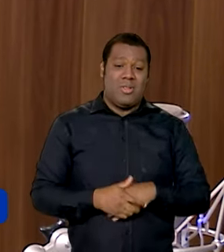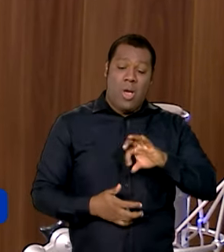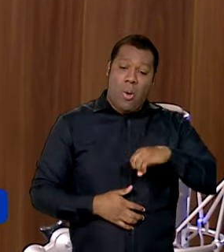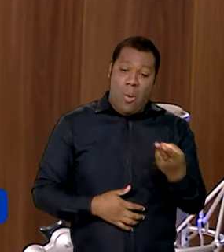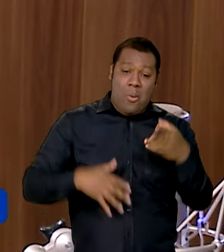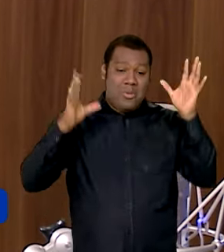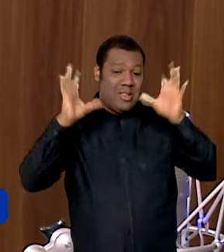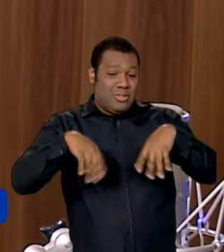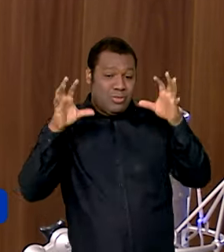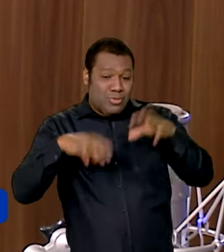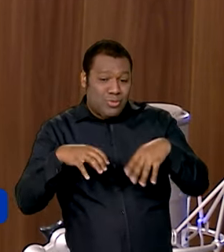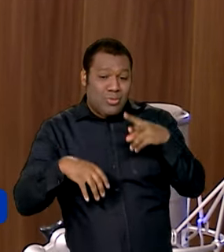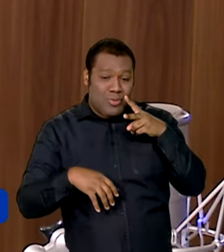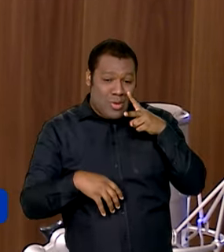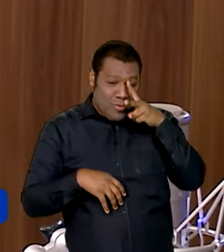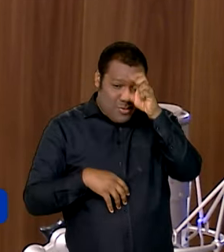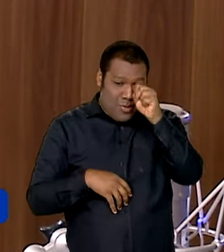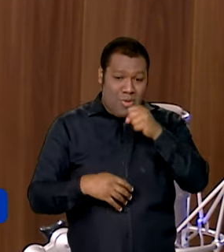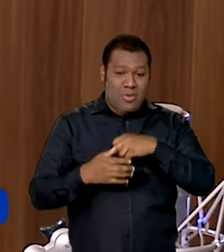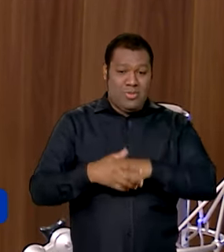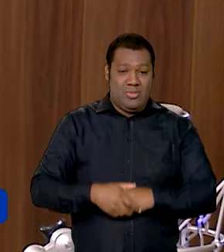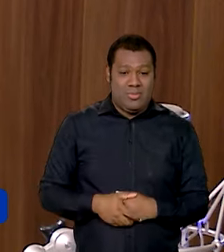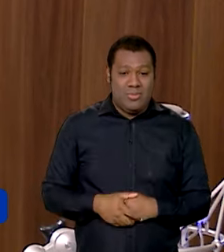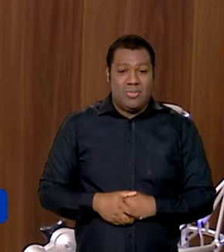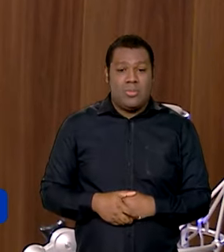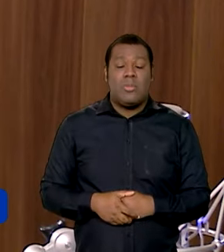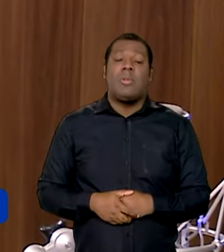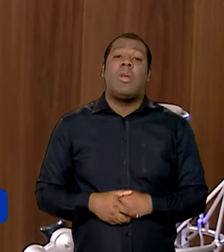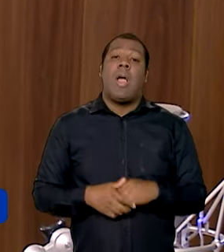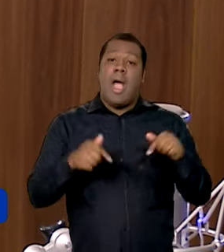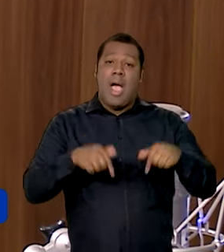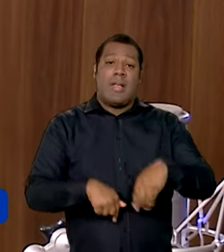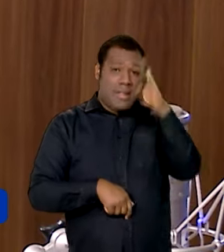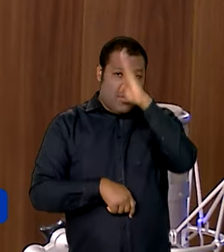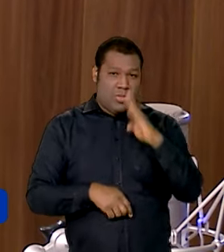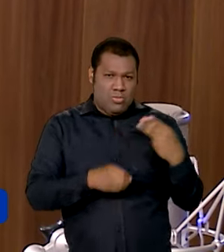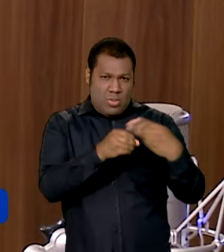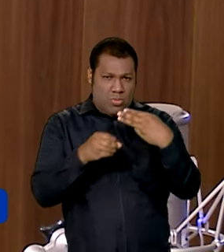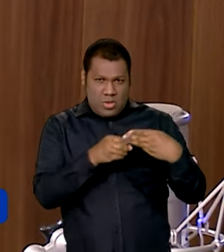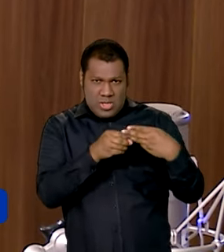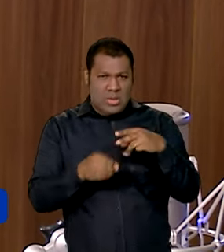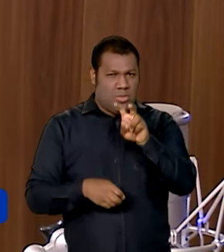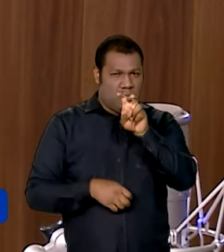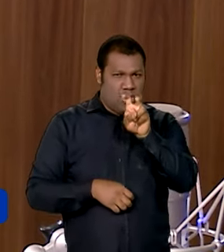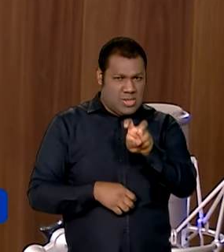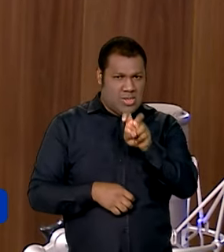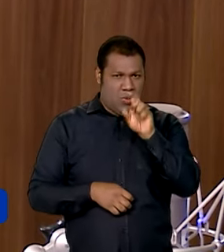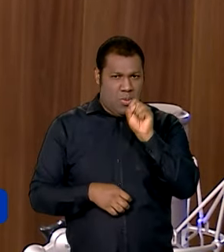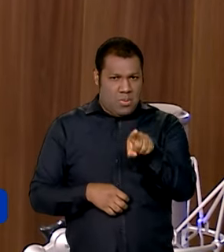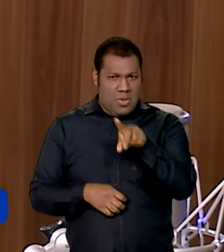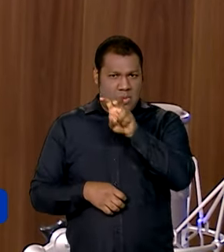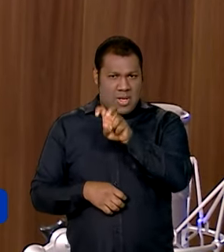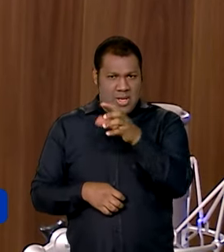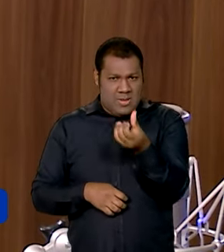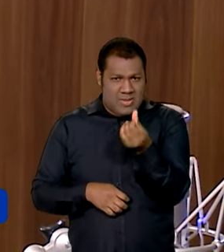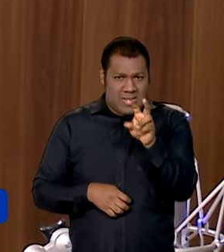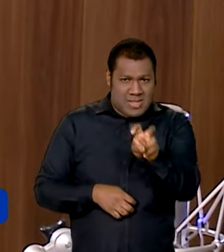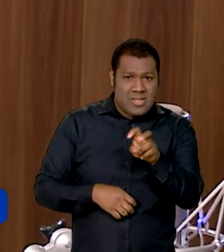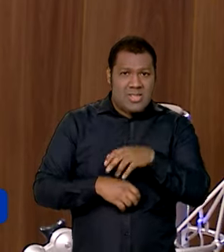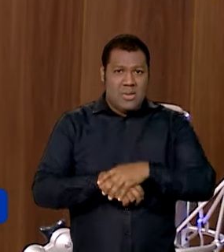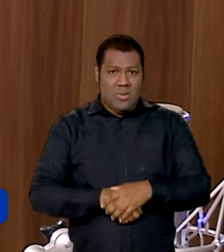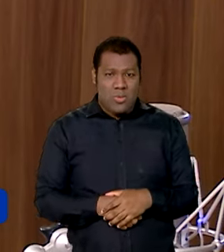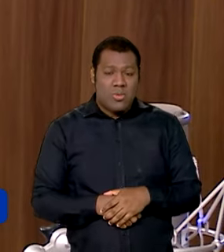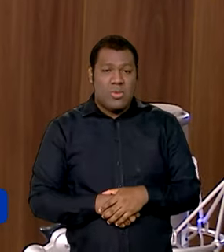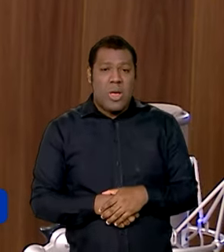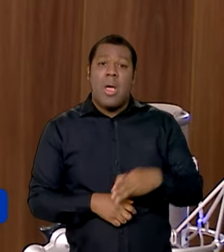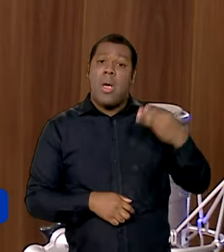2100 municípios dos 5565 eh em situação de emergência então